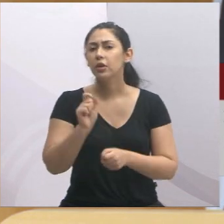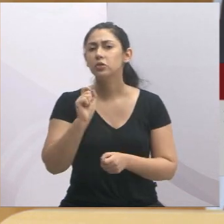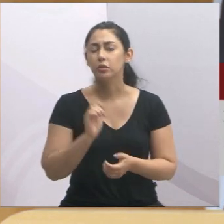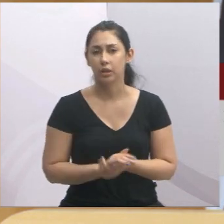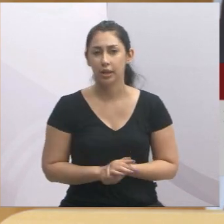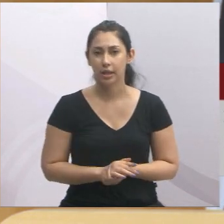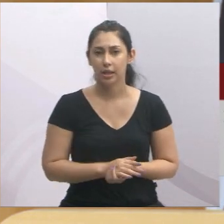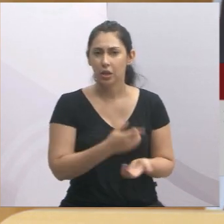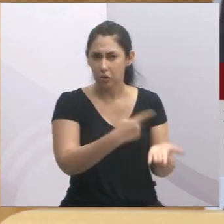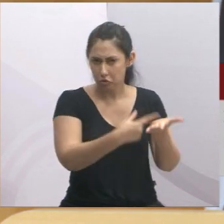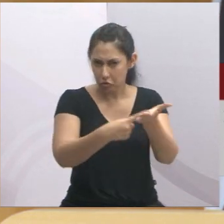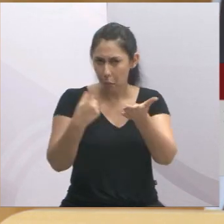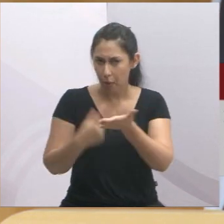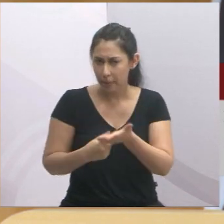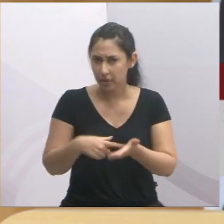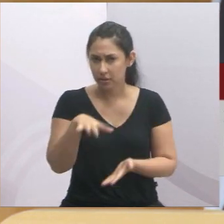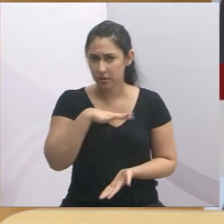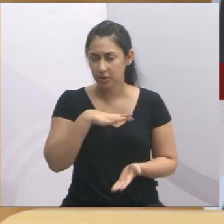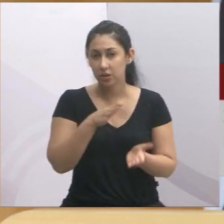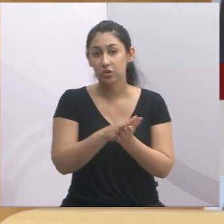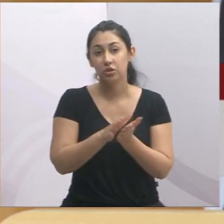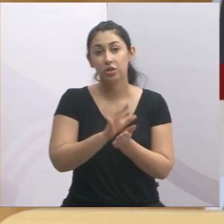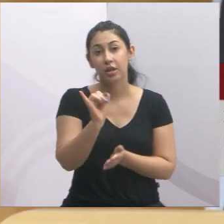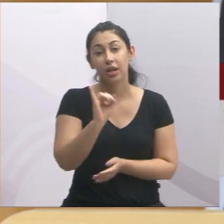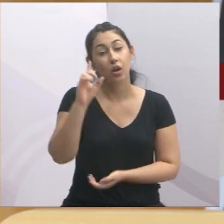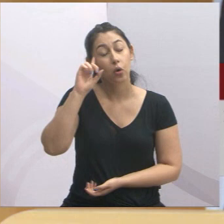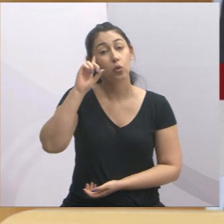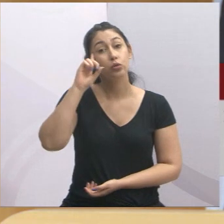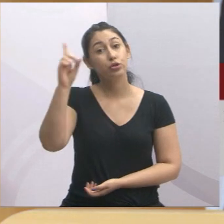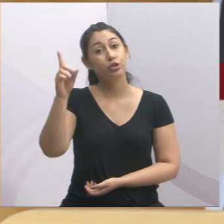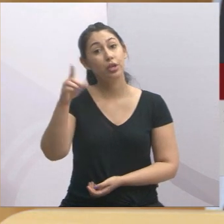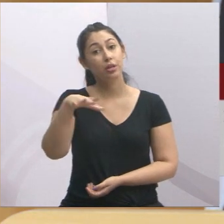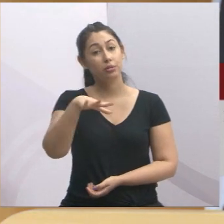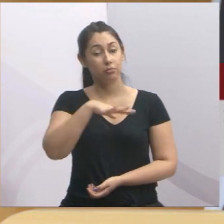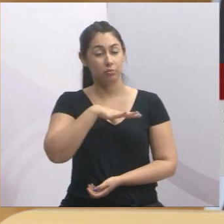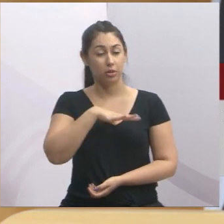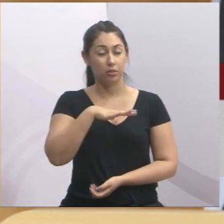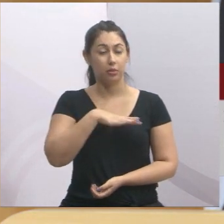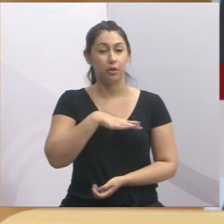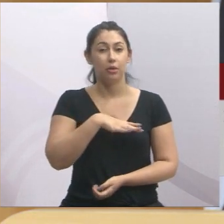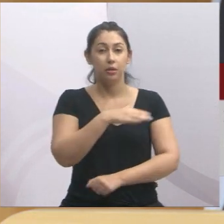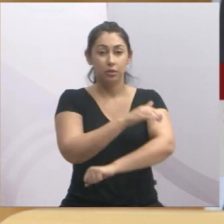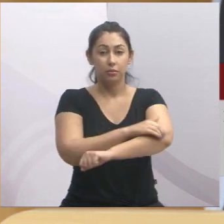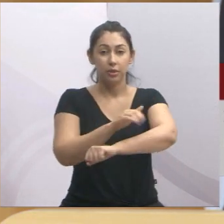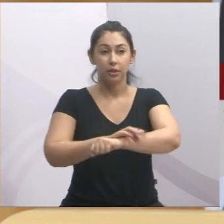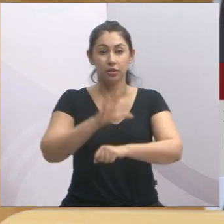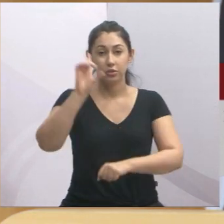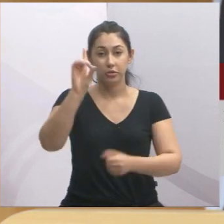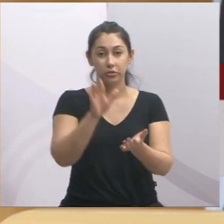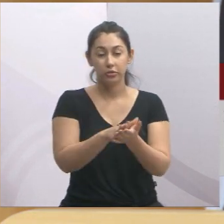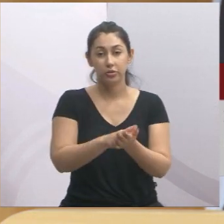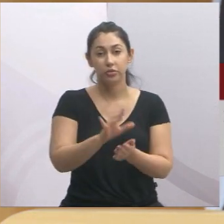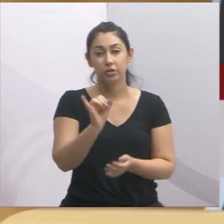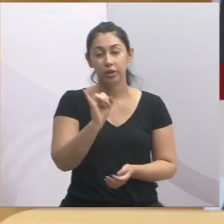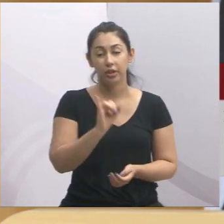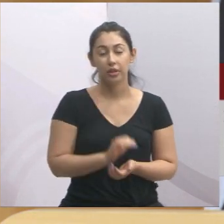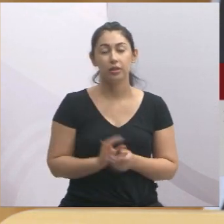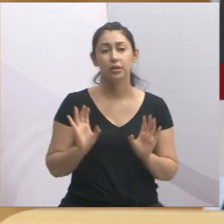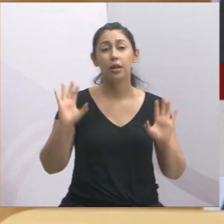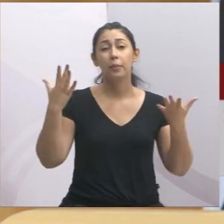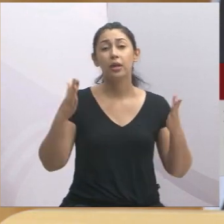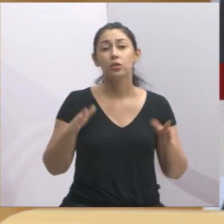calendário oficial da cidade de Jacareí o Dia Municipal da Assembleia de Deus, Ministério de Madureira em Jacareí, a ser